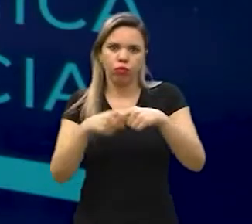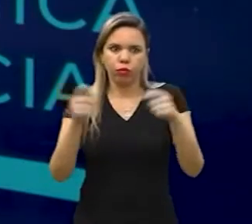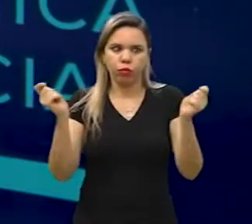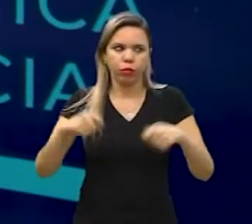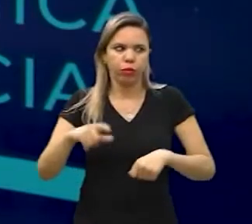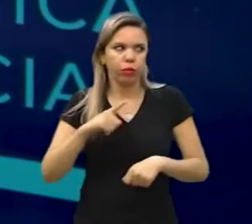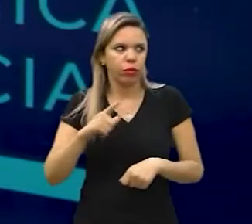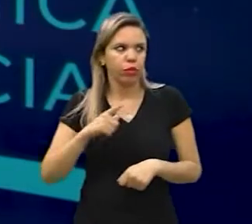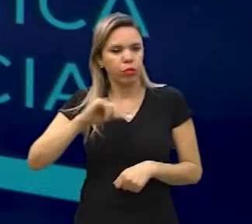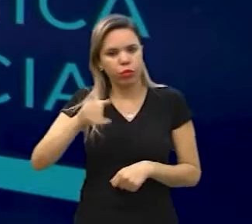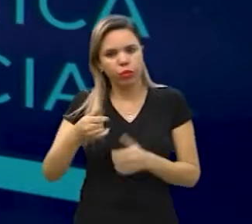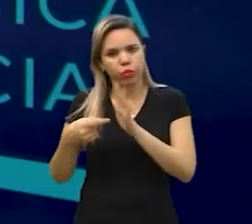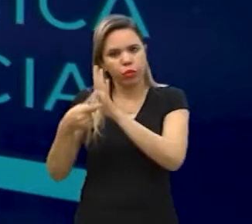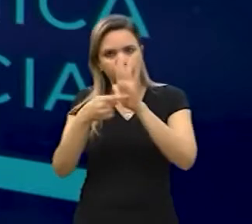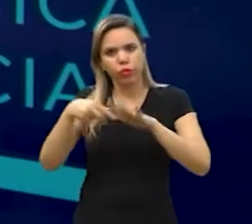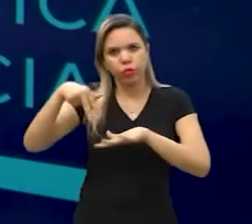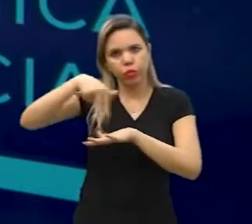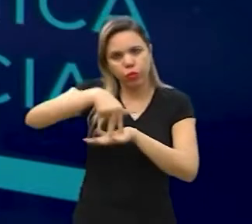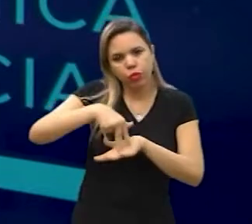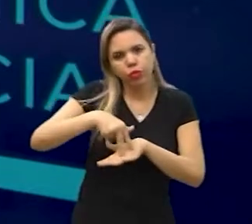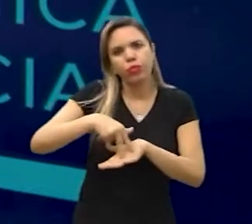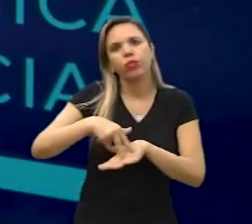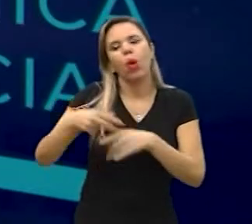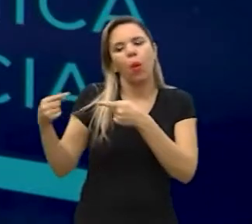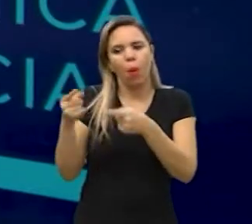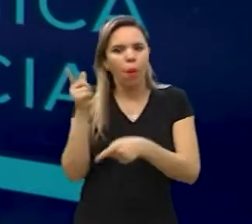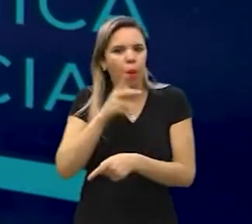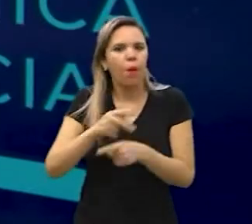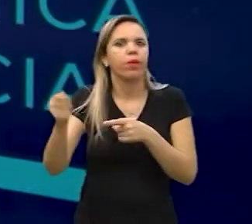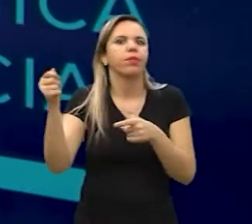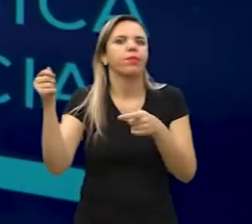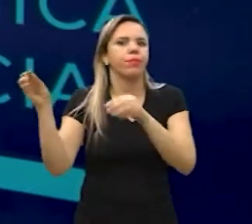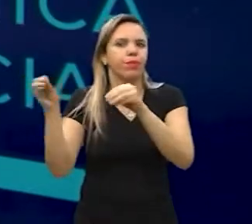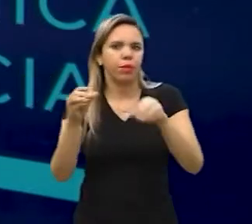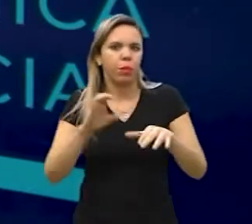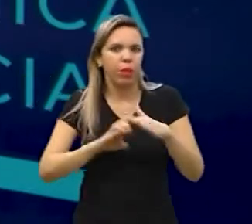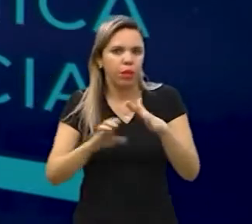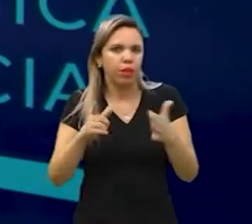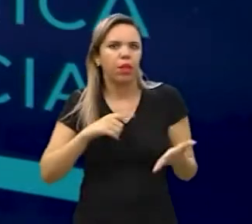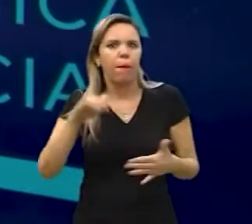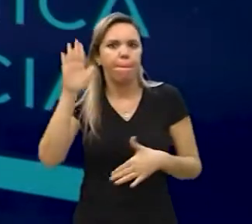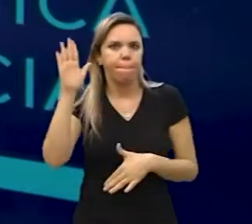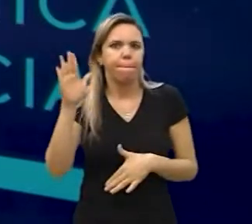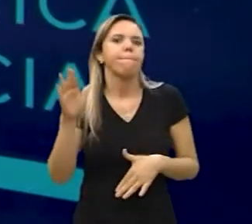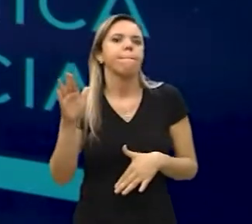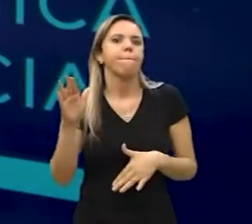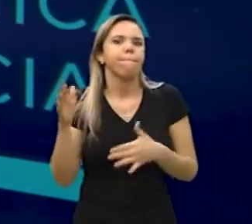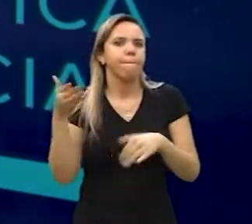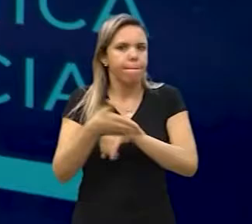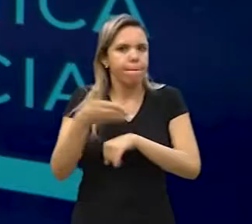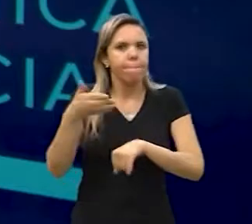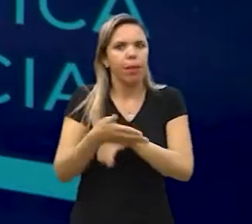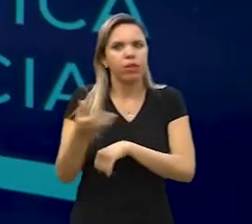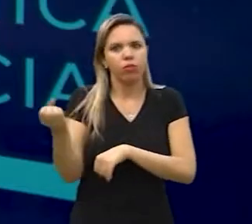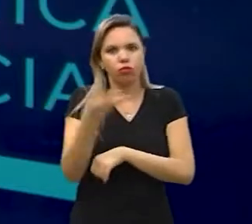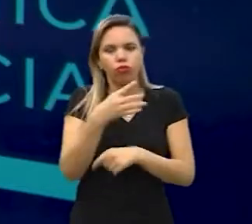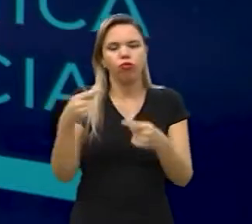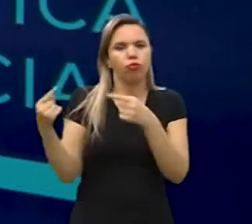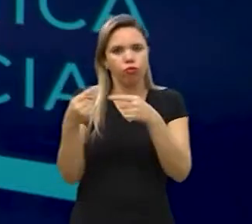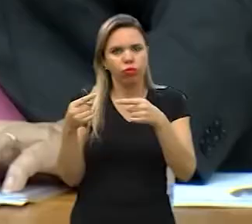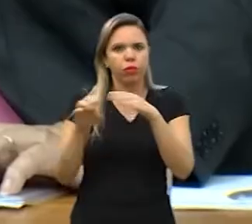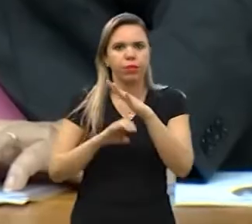voltar, né, a nos apresentar de uma forma mais competitiva, né? Nós vamos poder buscar participar de